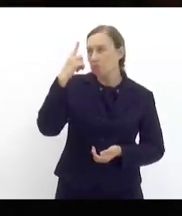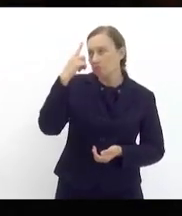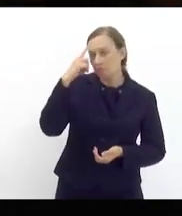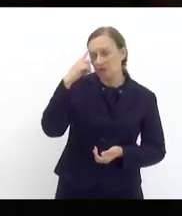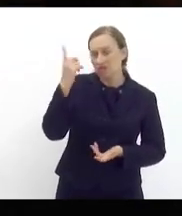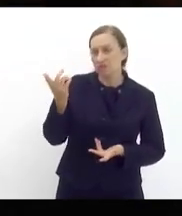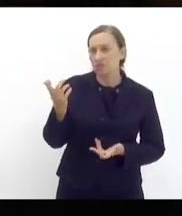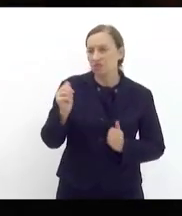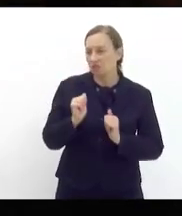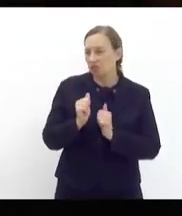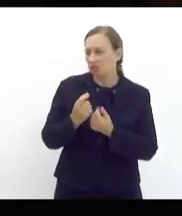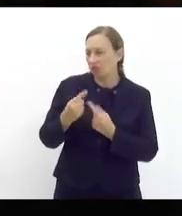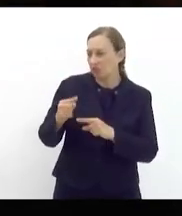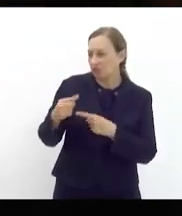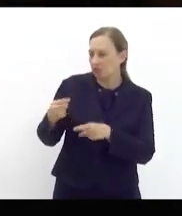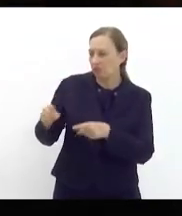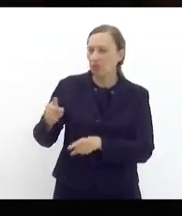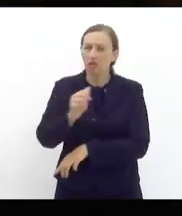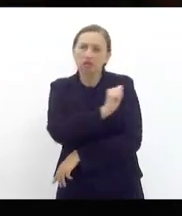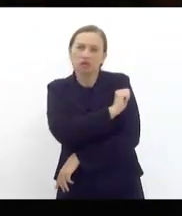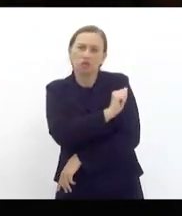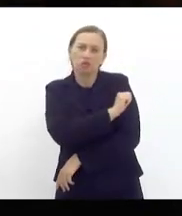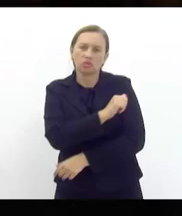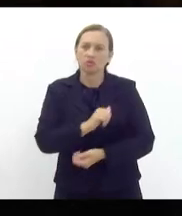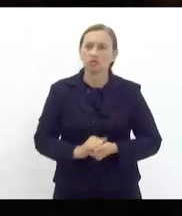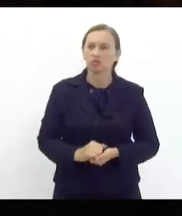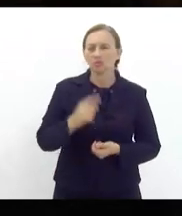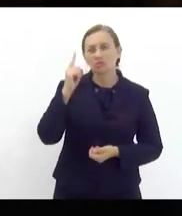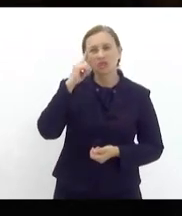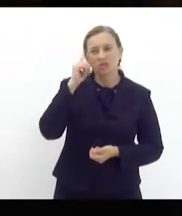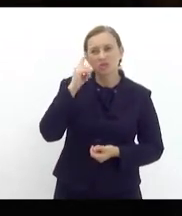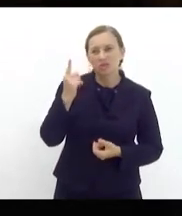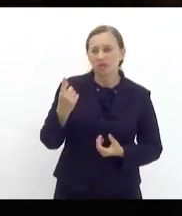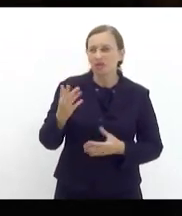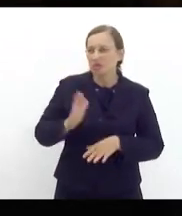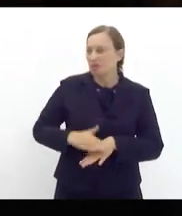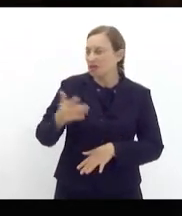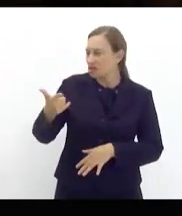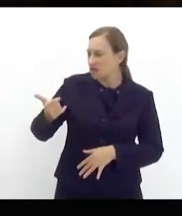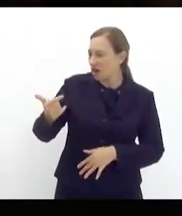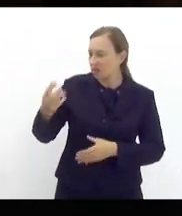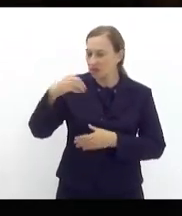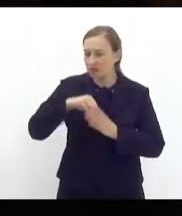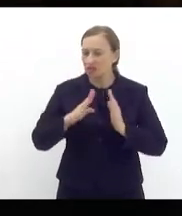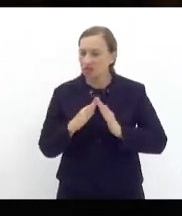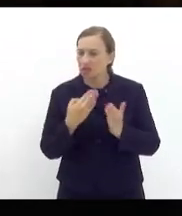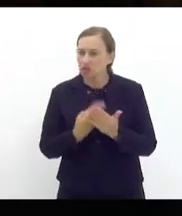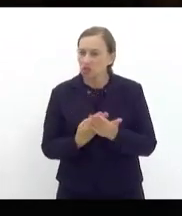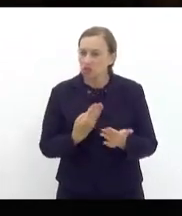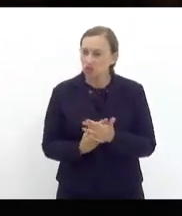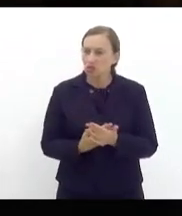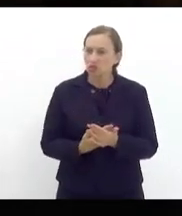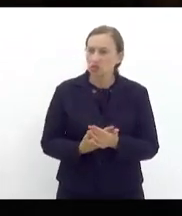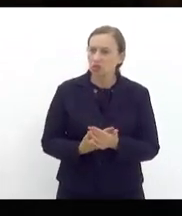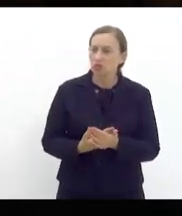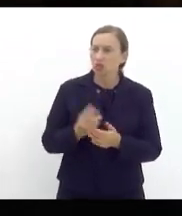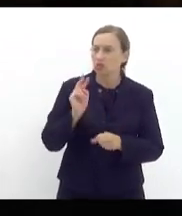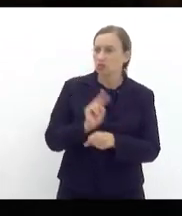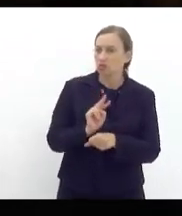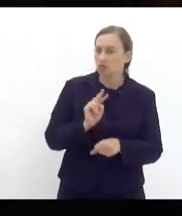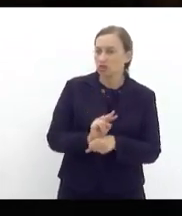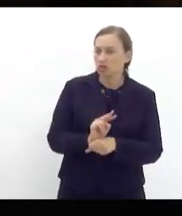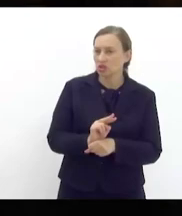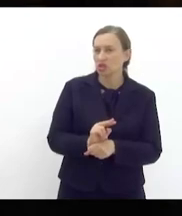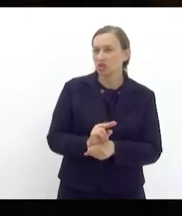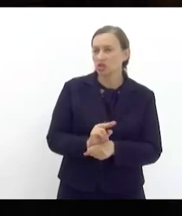perseguidora de alunos não numa lógica que vai colocar mais armas dentro da escola ao invés de proteger a gente